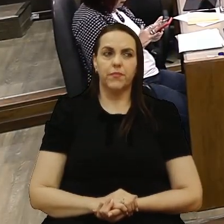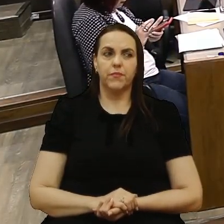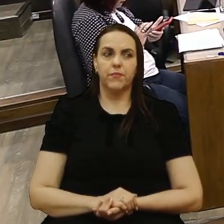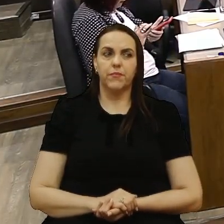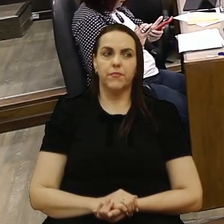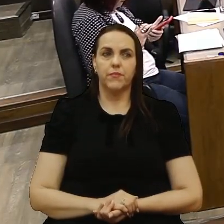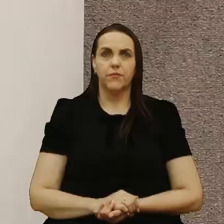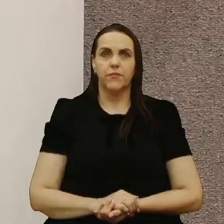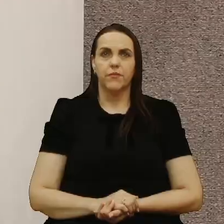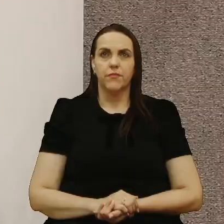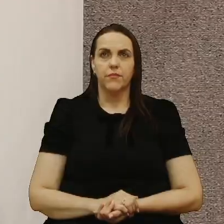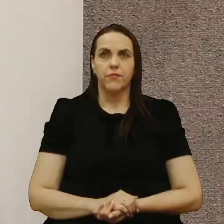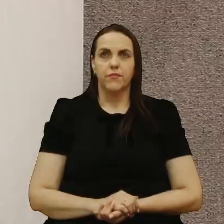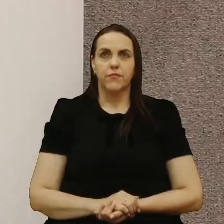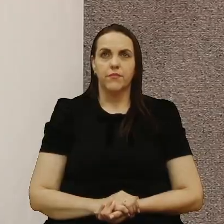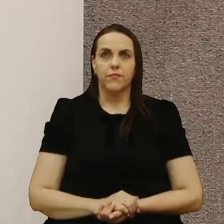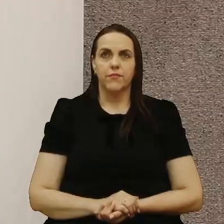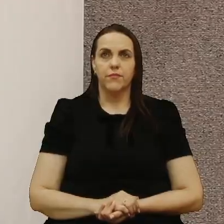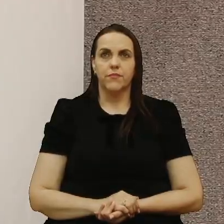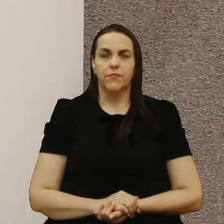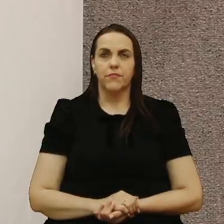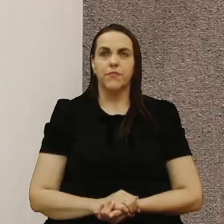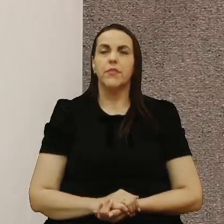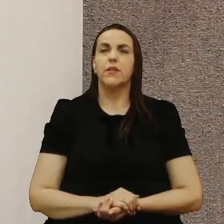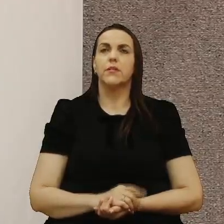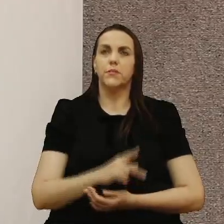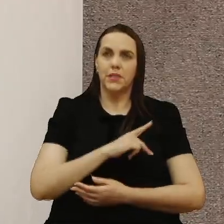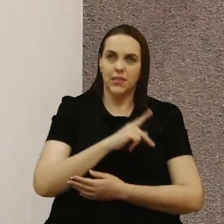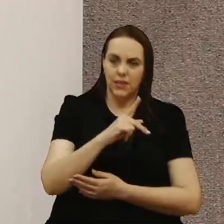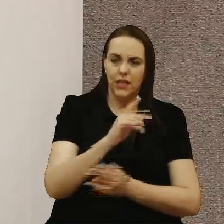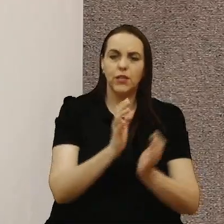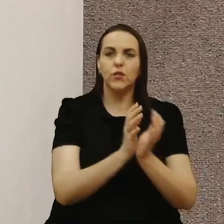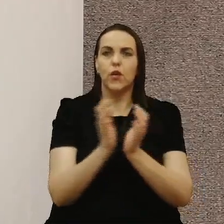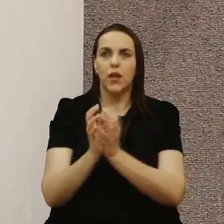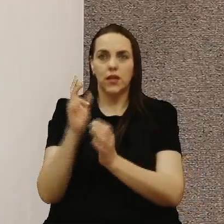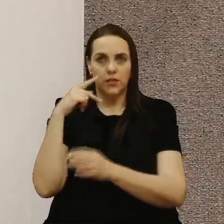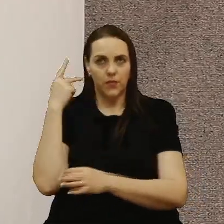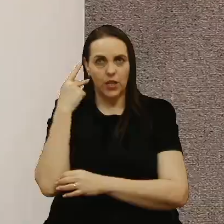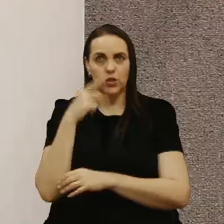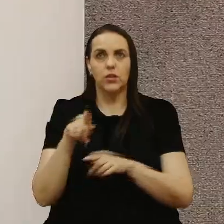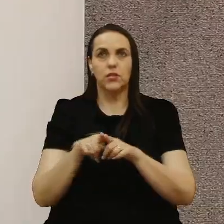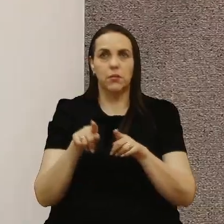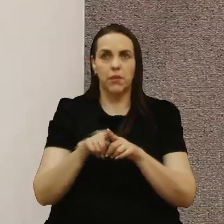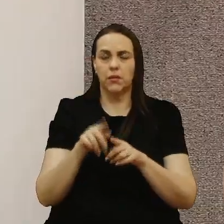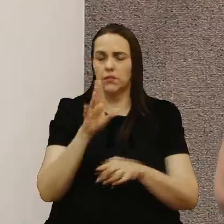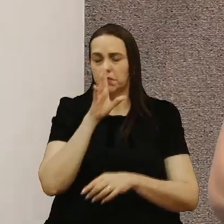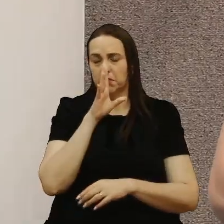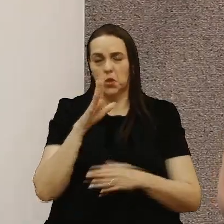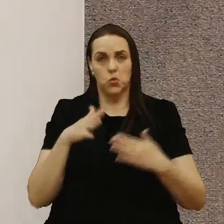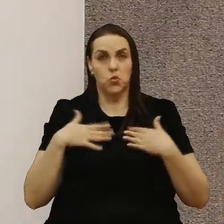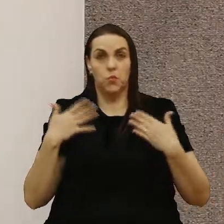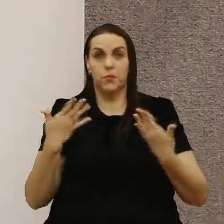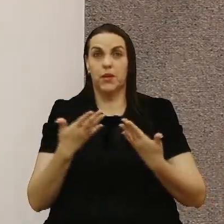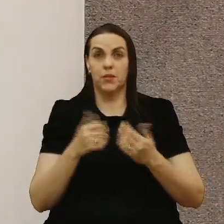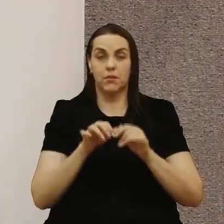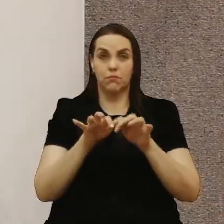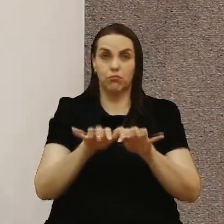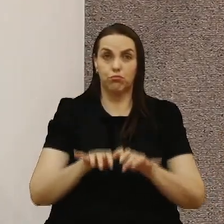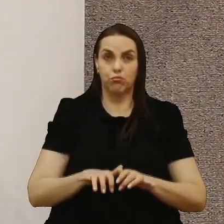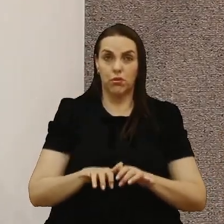Presidente, meus cumprimentos ao senhor, aos colegas vereadores. Aproveitar e na mesma linha que os colegas já disseram, me surpreendeu a fundamentação, doutor Cláudio, desse